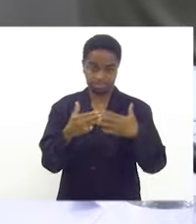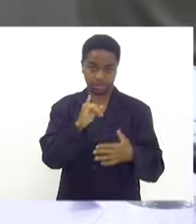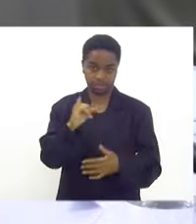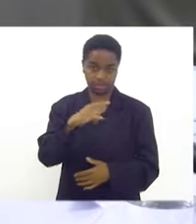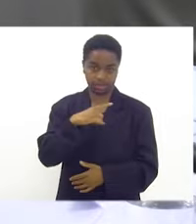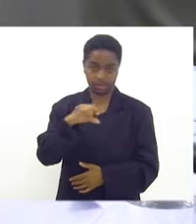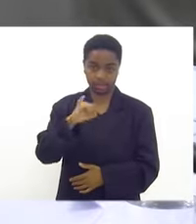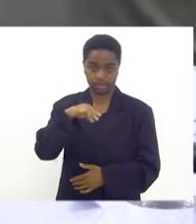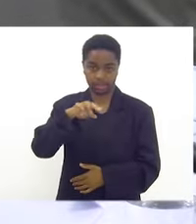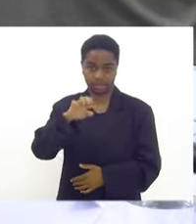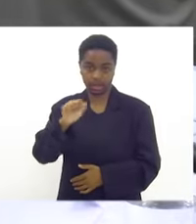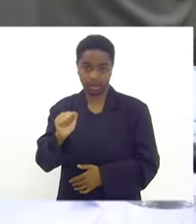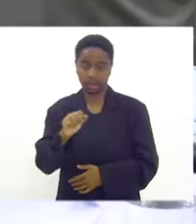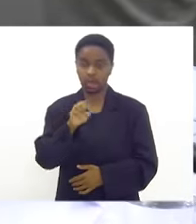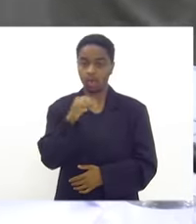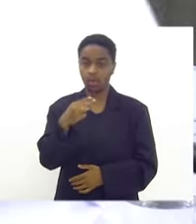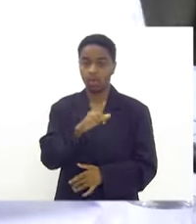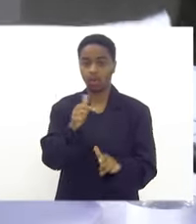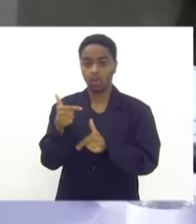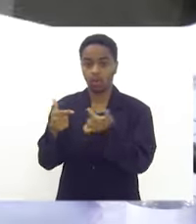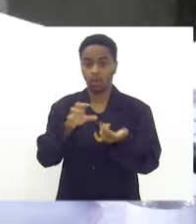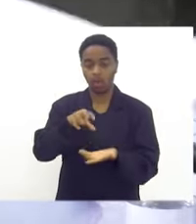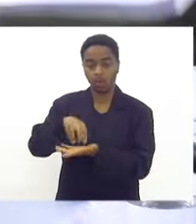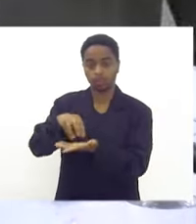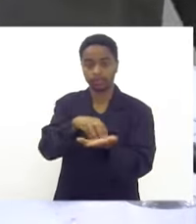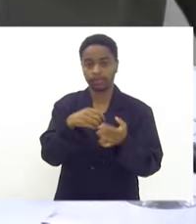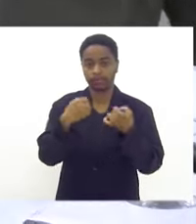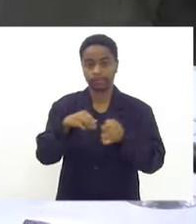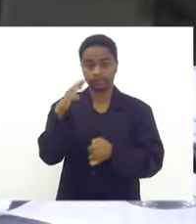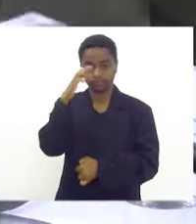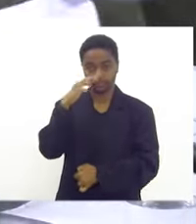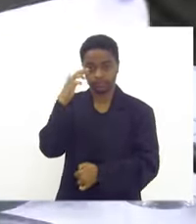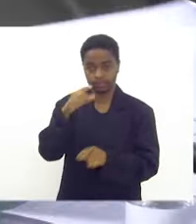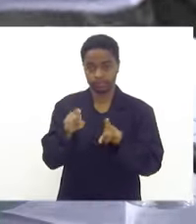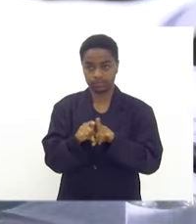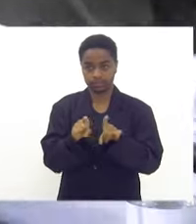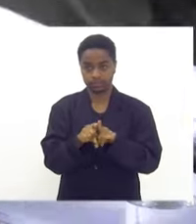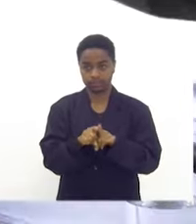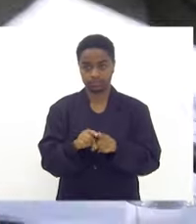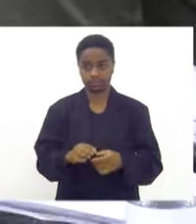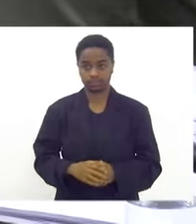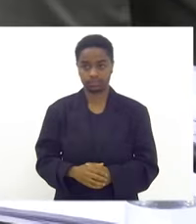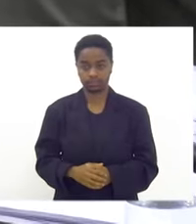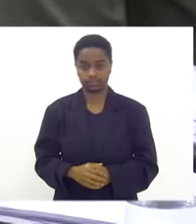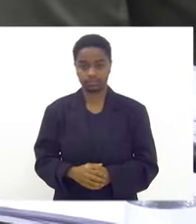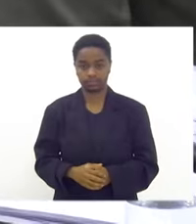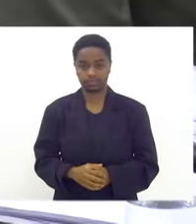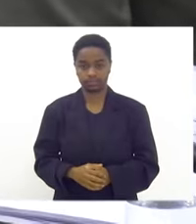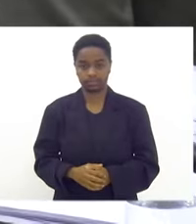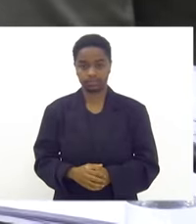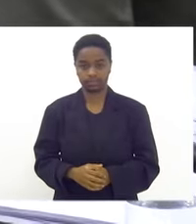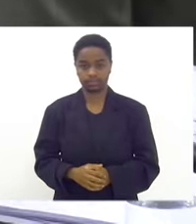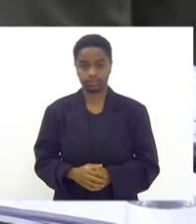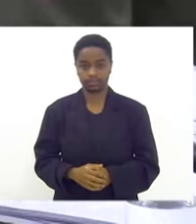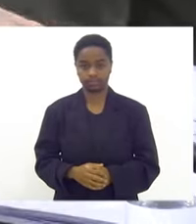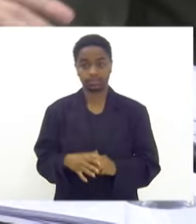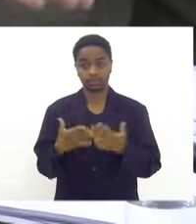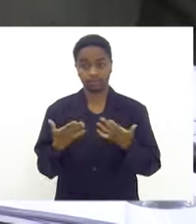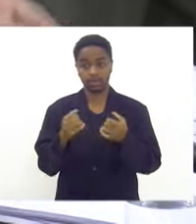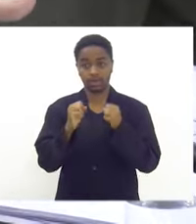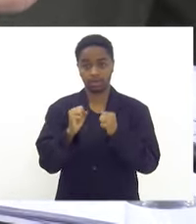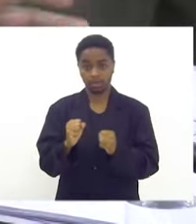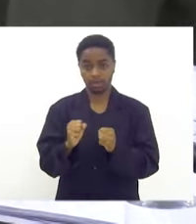qualquer do órgão do Ibama também fiscalizar porque é papel do Ibama fiscalizar também compet concorrente pode ser até